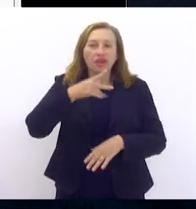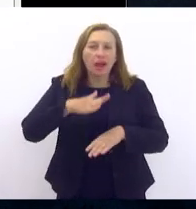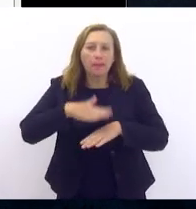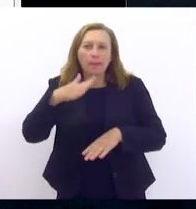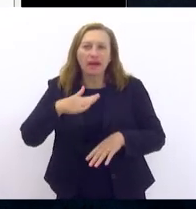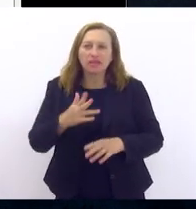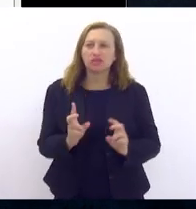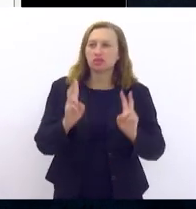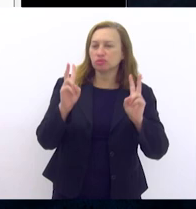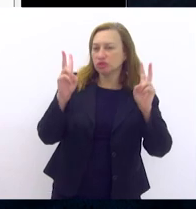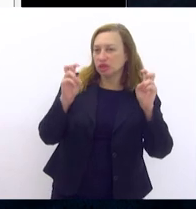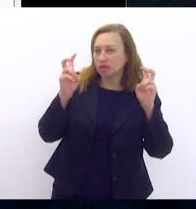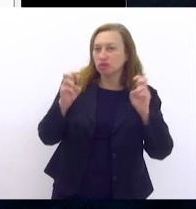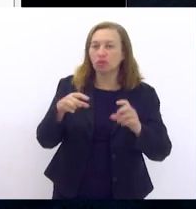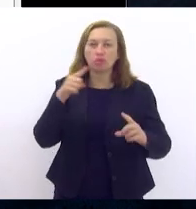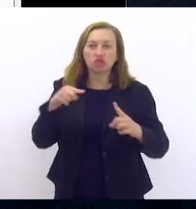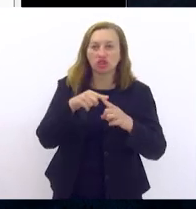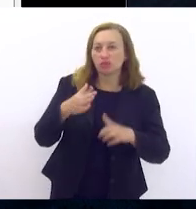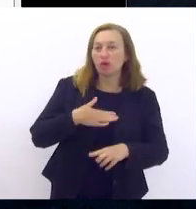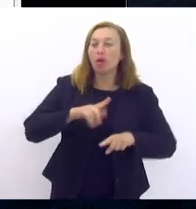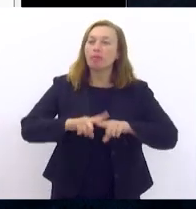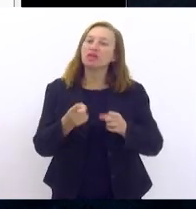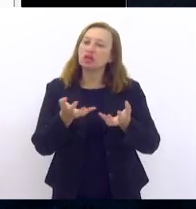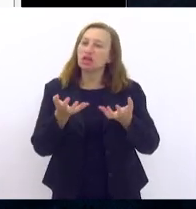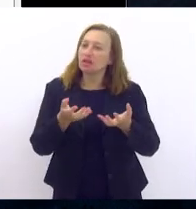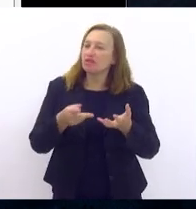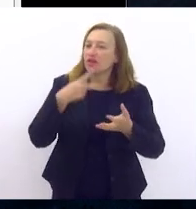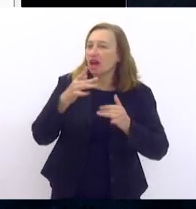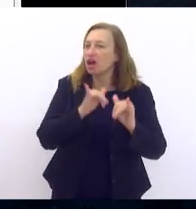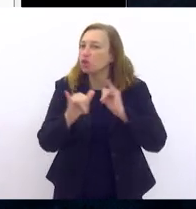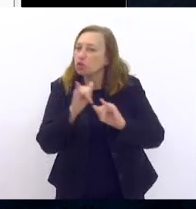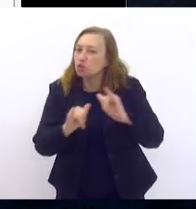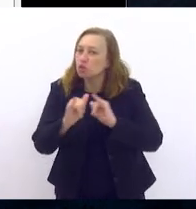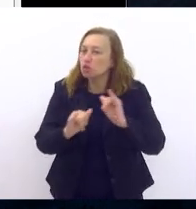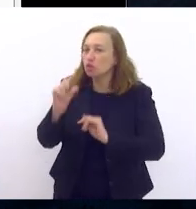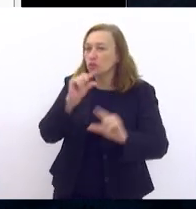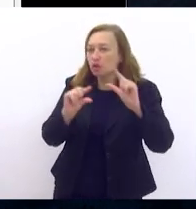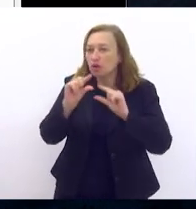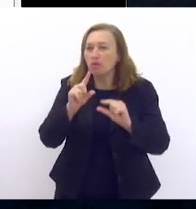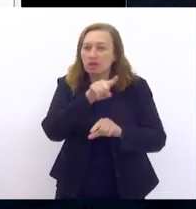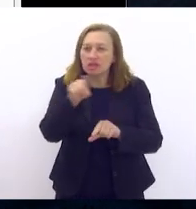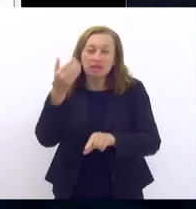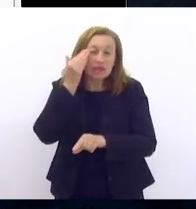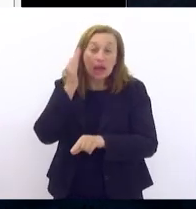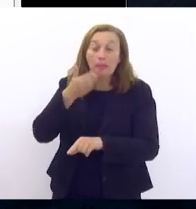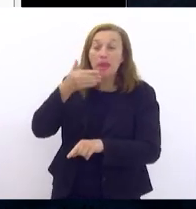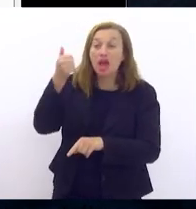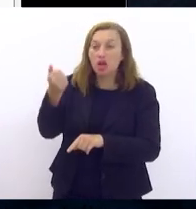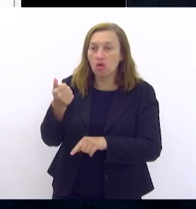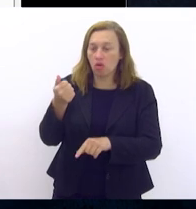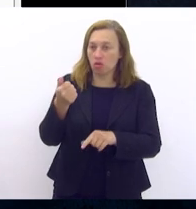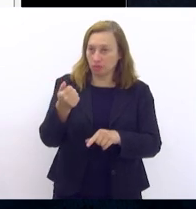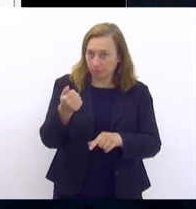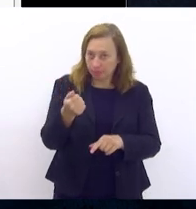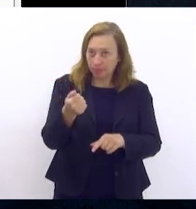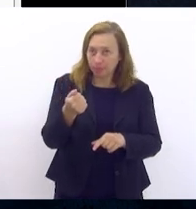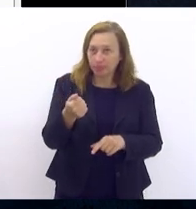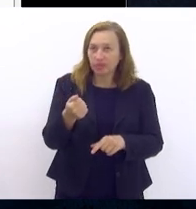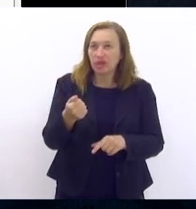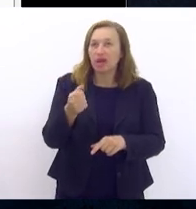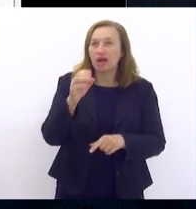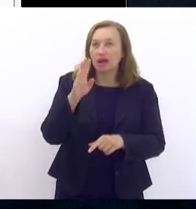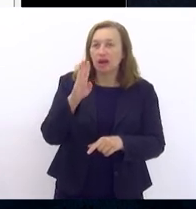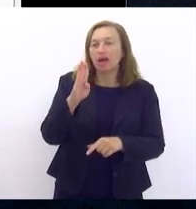né sobre os casos que era o meu objetivo mas eu quis trazer um pouco de dados para a gente entender Qual que é o cenário que é a posição que estão a